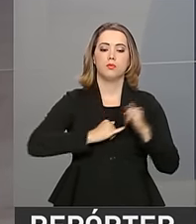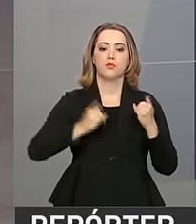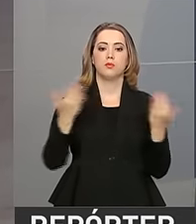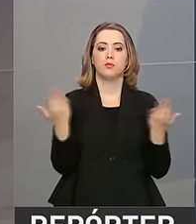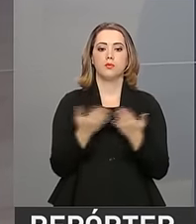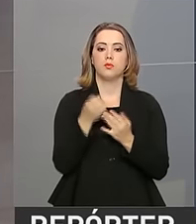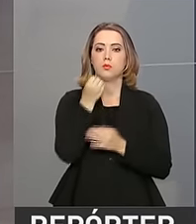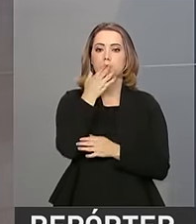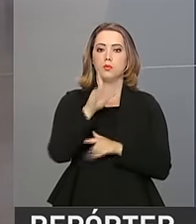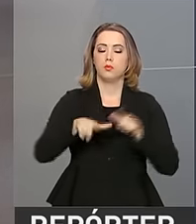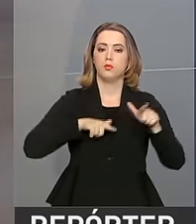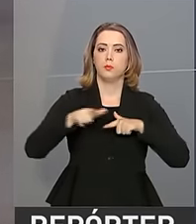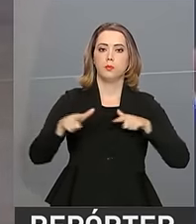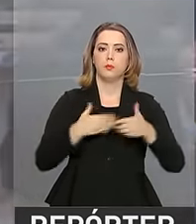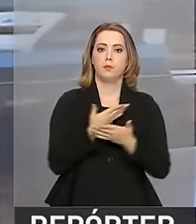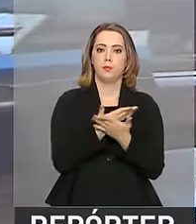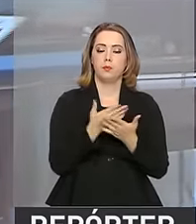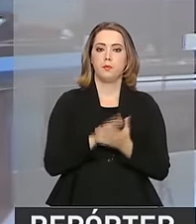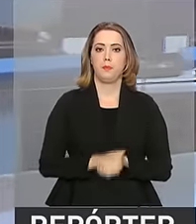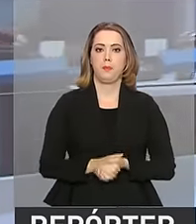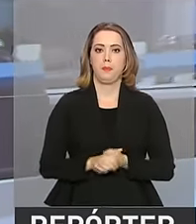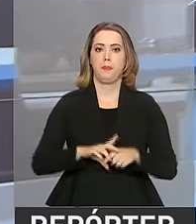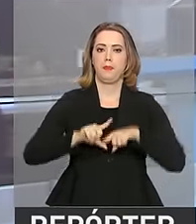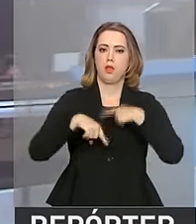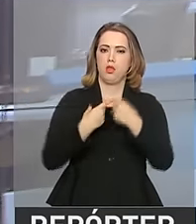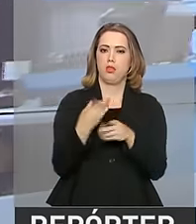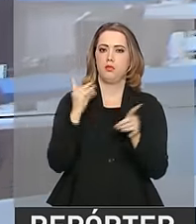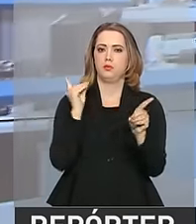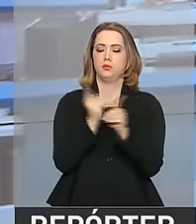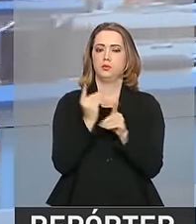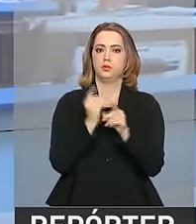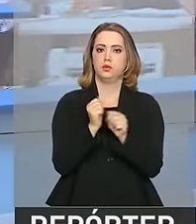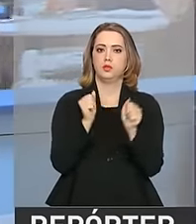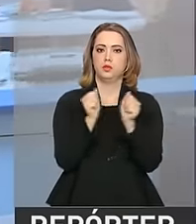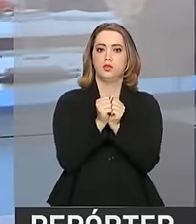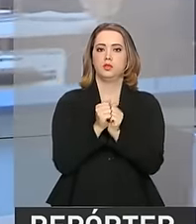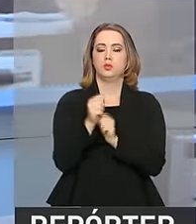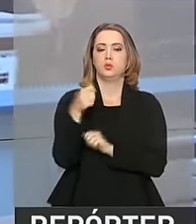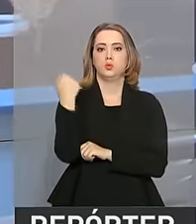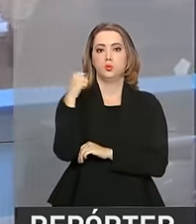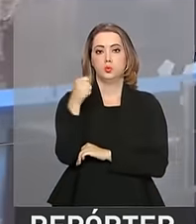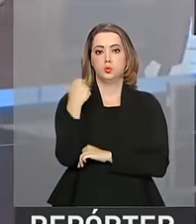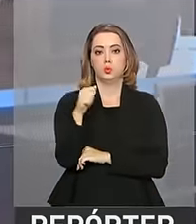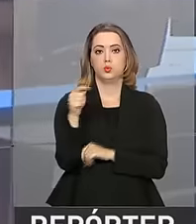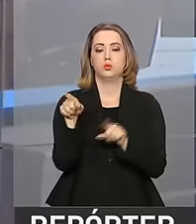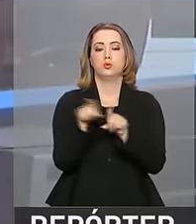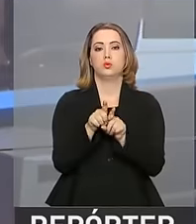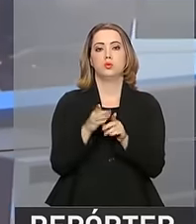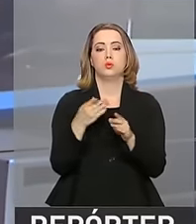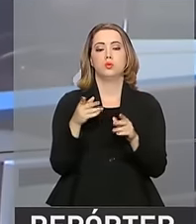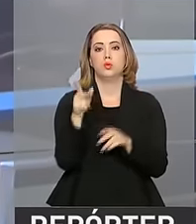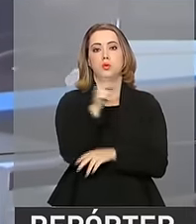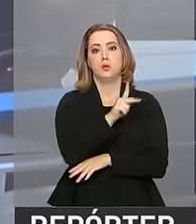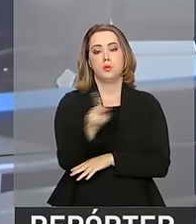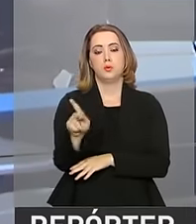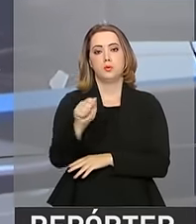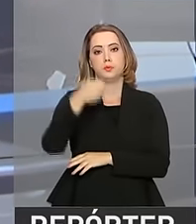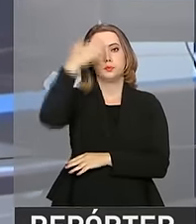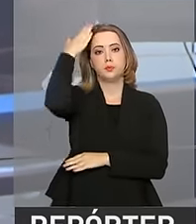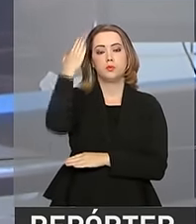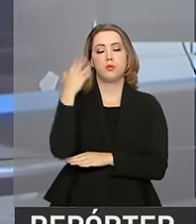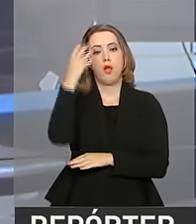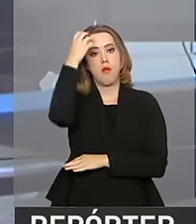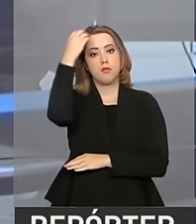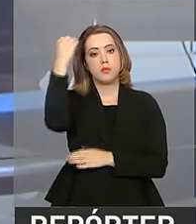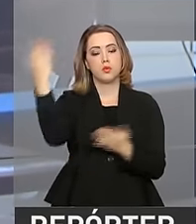informações bom trabalho para você aí e logo após o encontro com o colega argentino o presidente Michel tem embarcou para o Paraguai onde se encontra